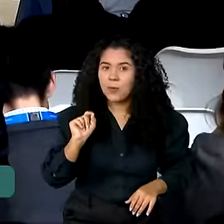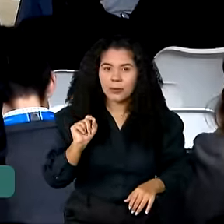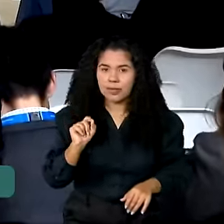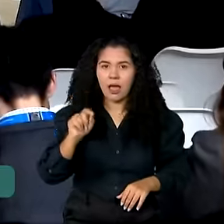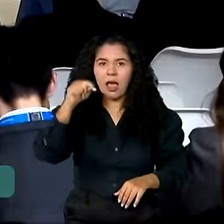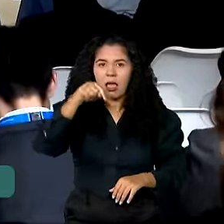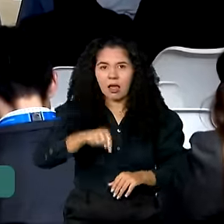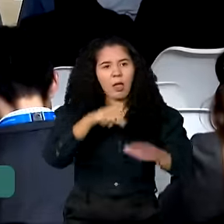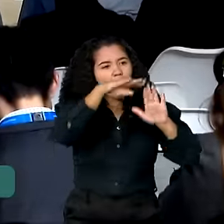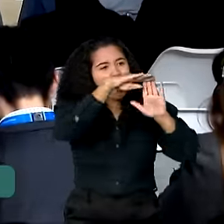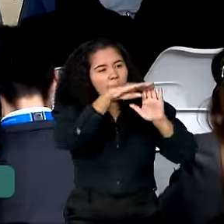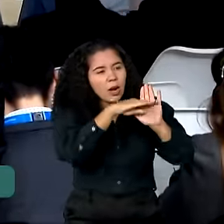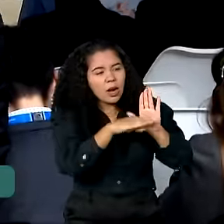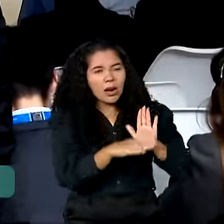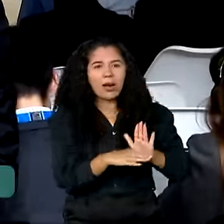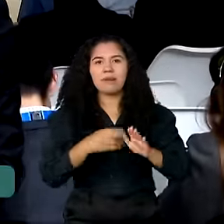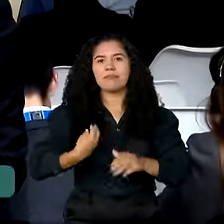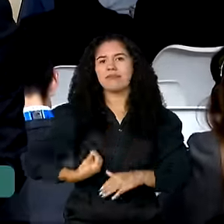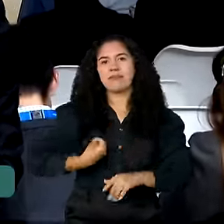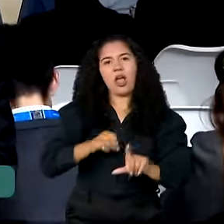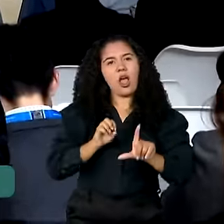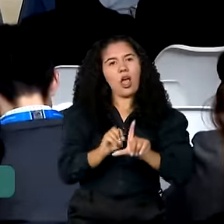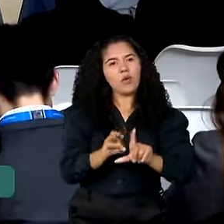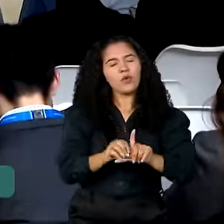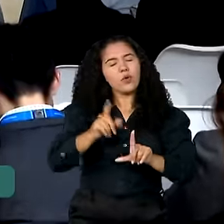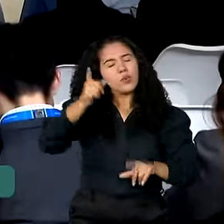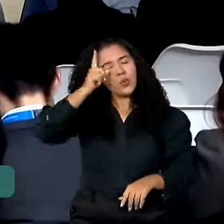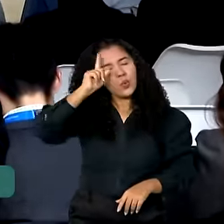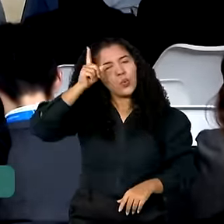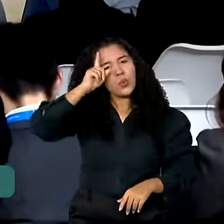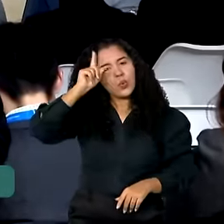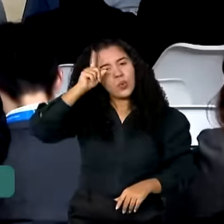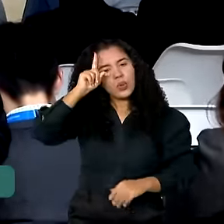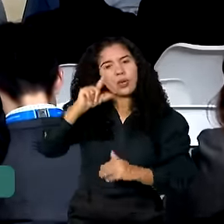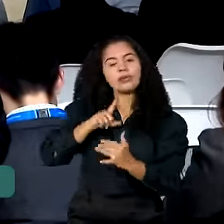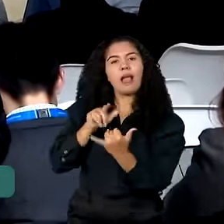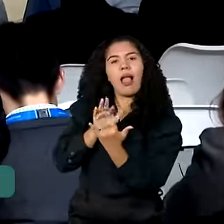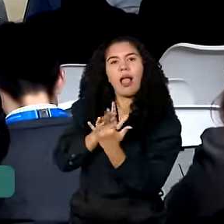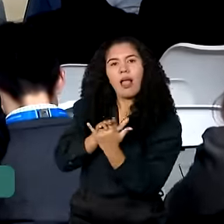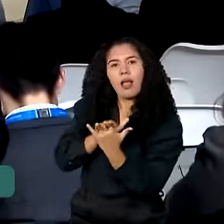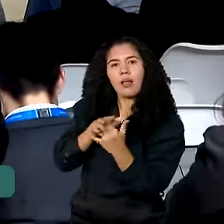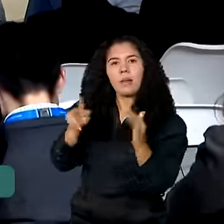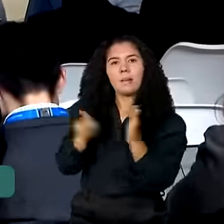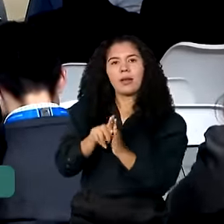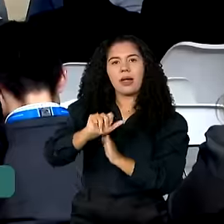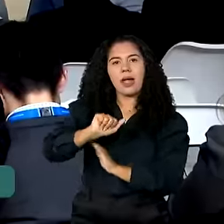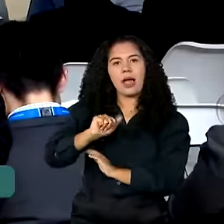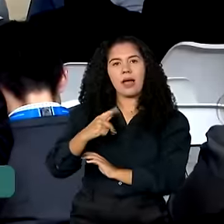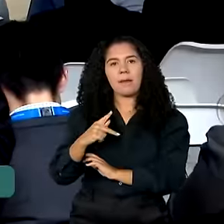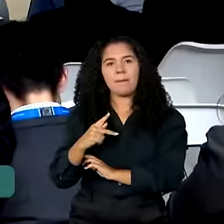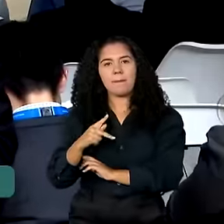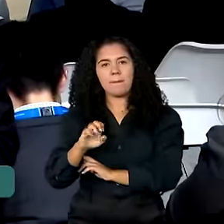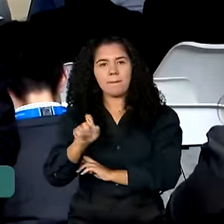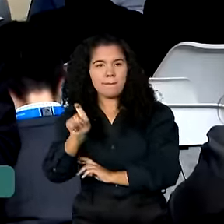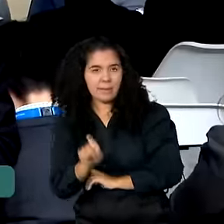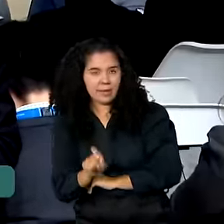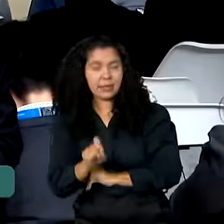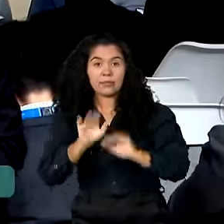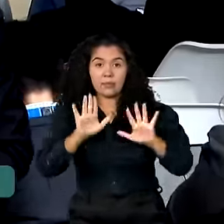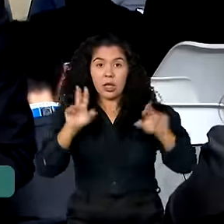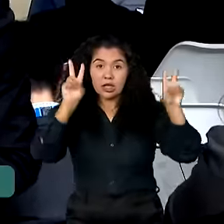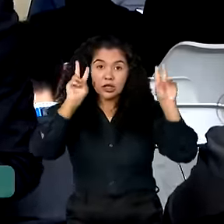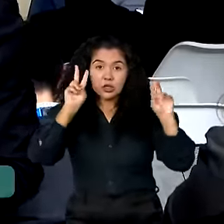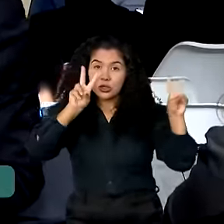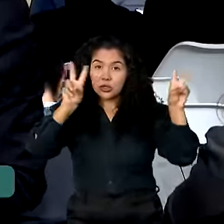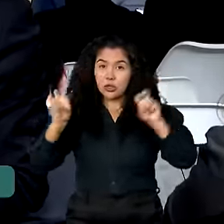essa programação aqui está ao vivo todo dia pelo YouTube da Apex. E olha, Carol, na história das